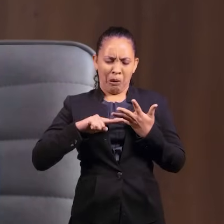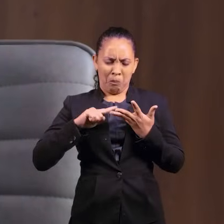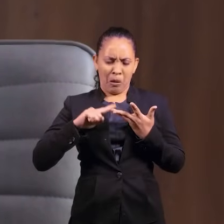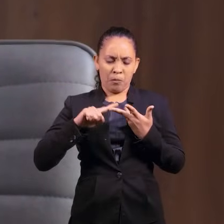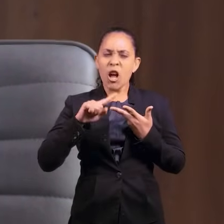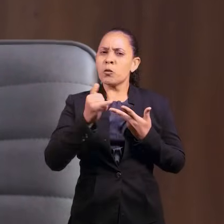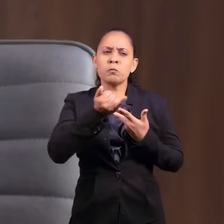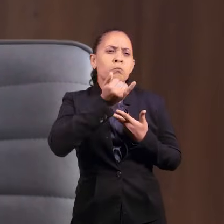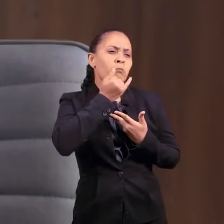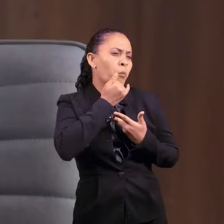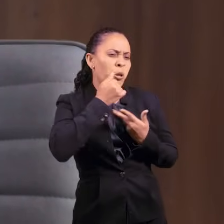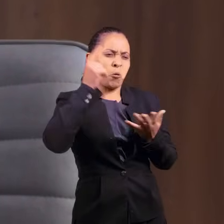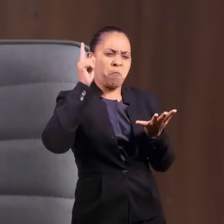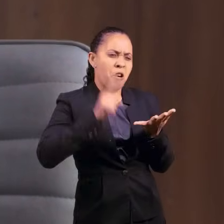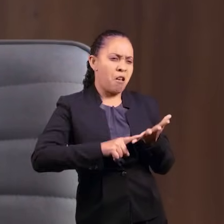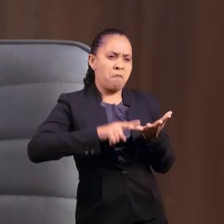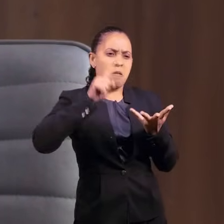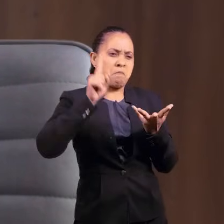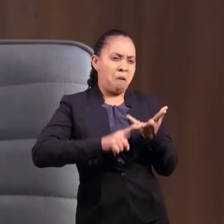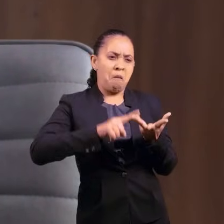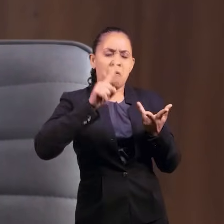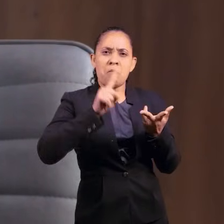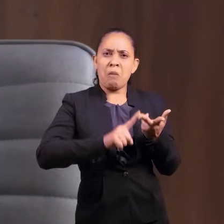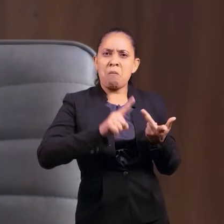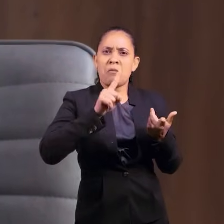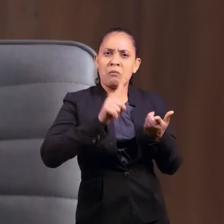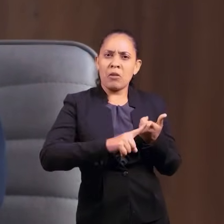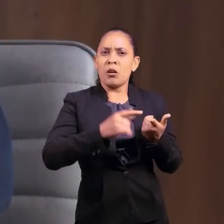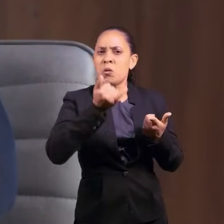não perdoo por esse fato, por aquele.